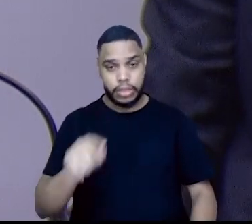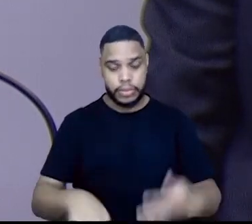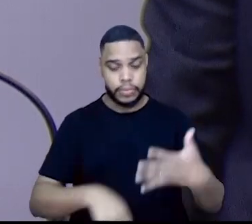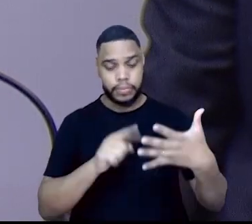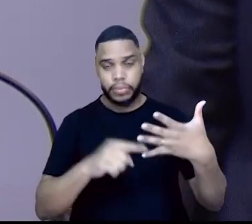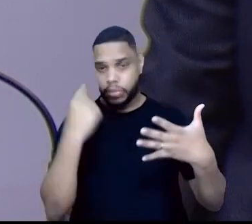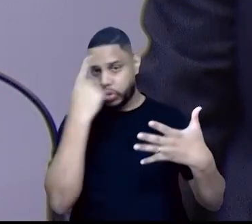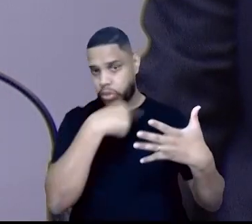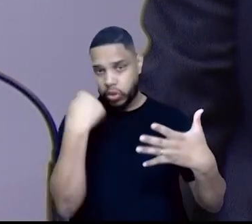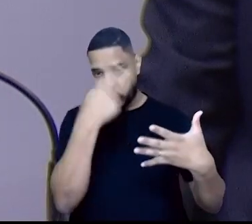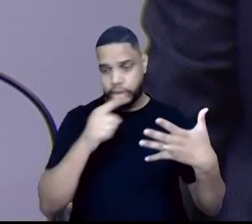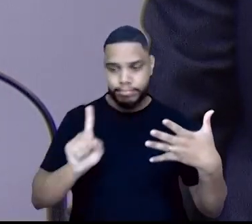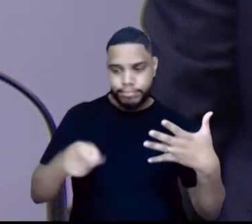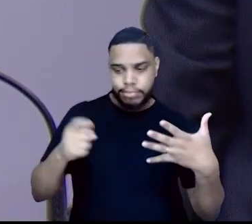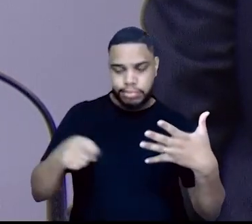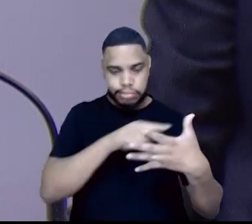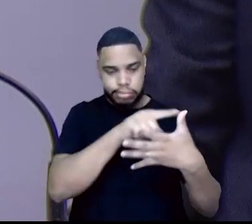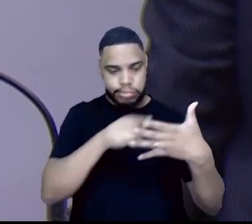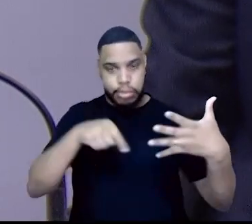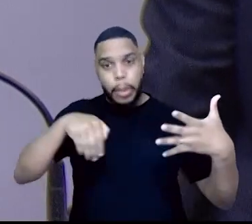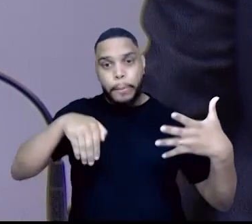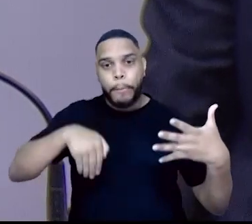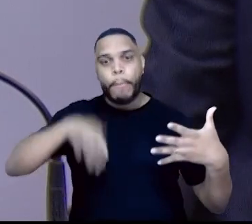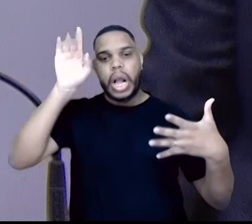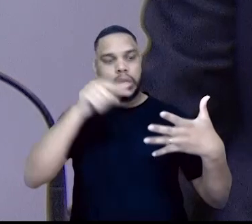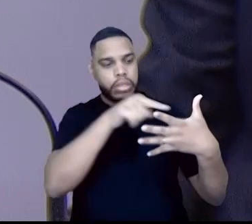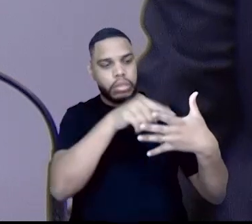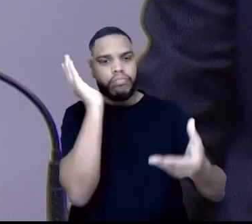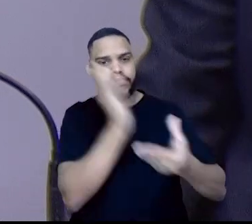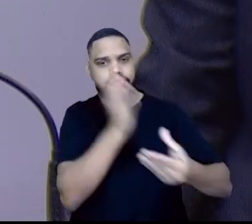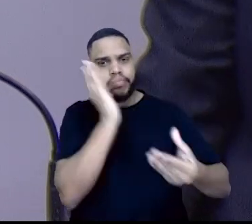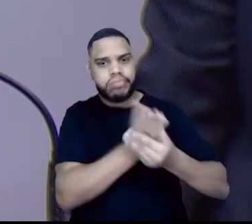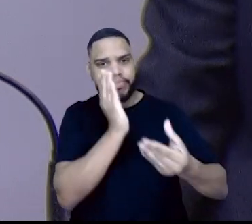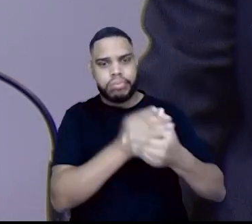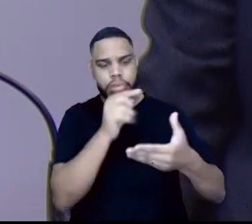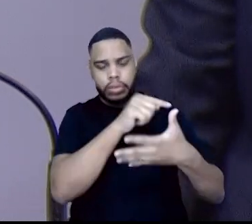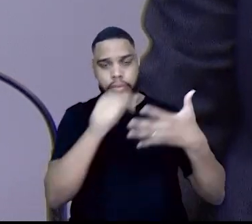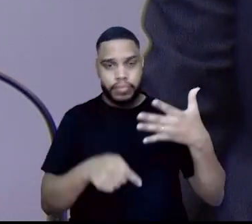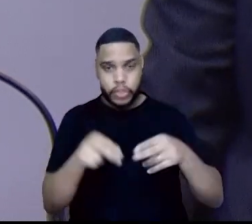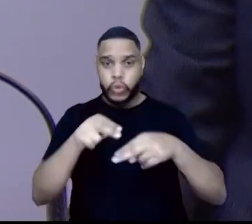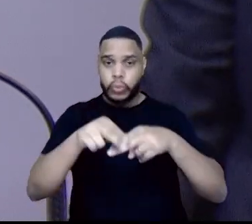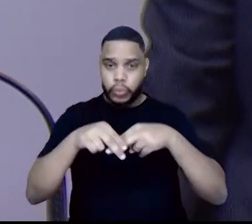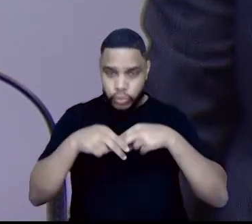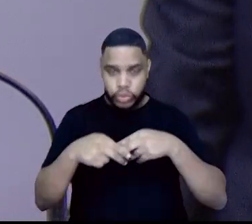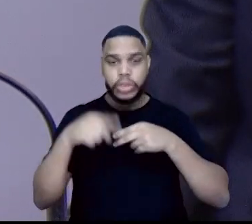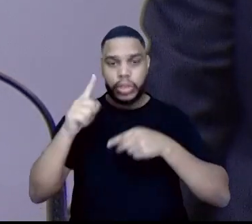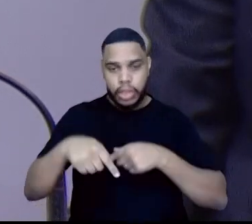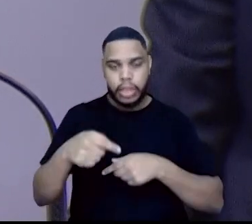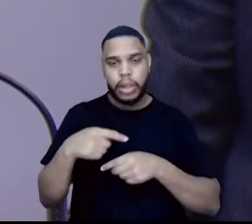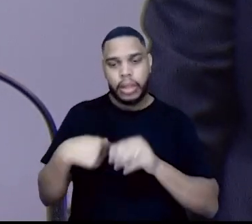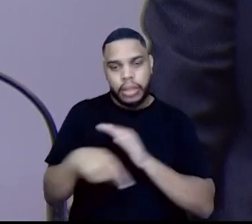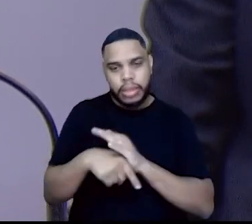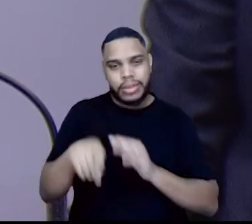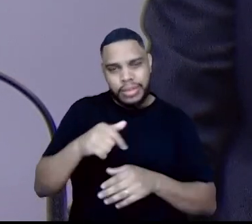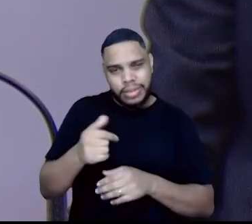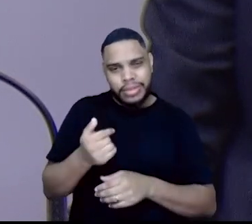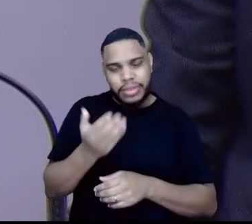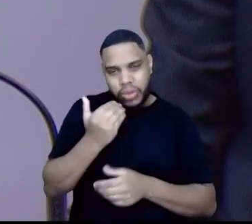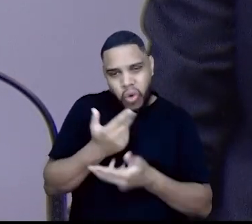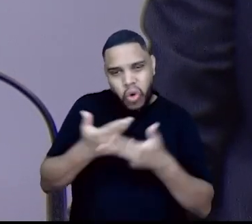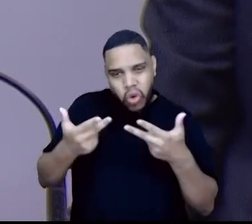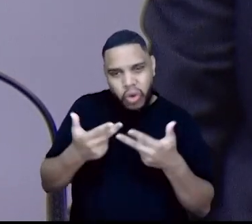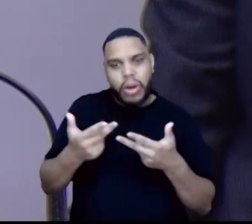extras. Como se pode constatar, trata-se de verbas de natureza alimentar e que